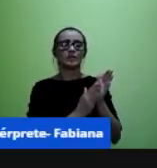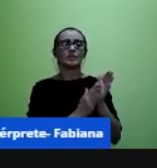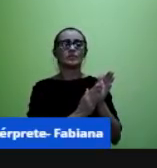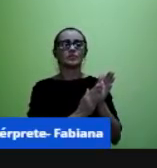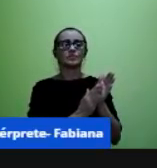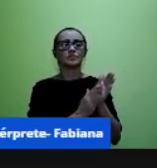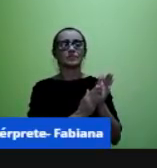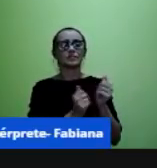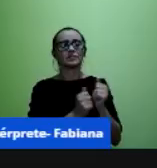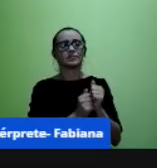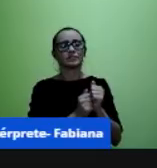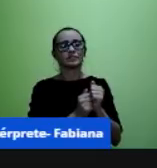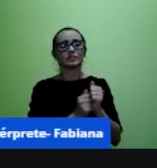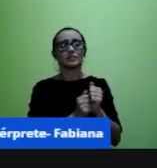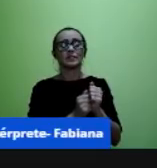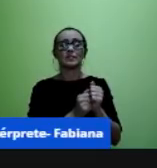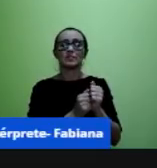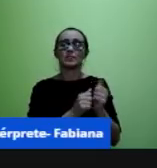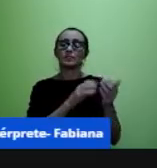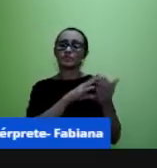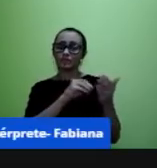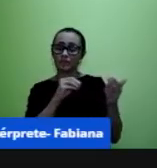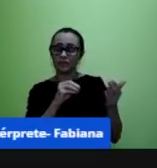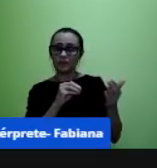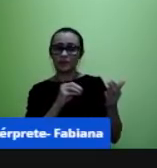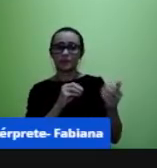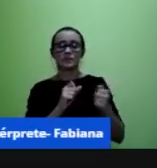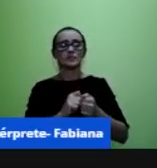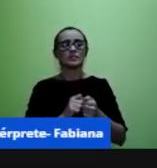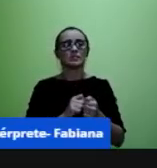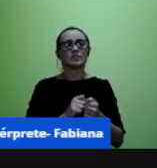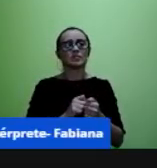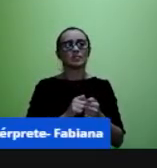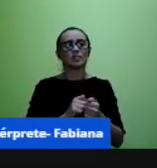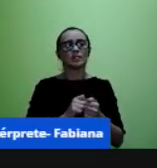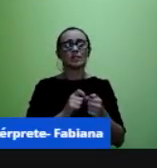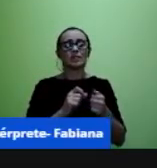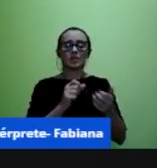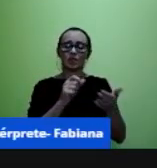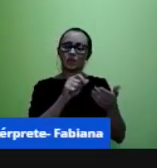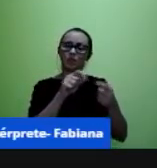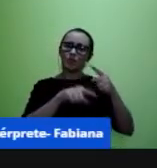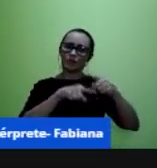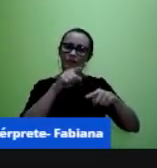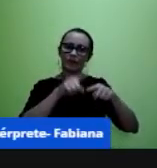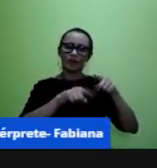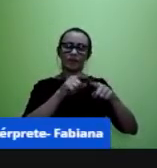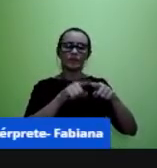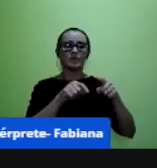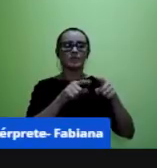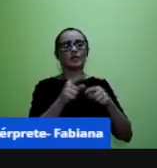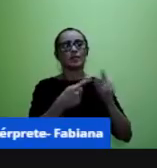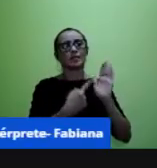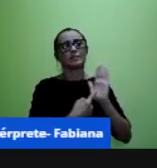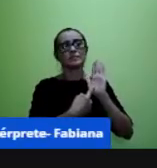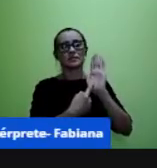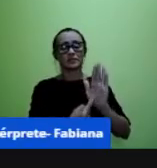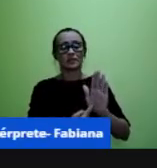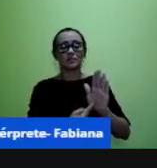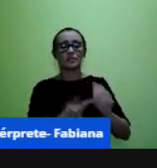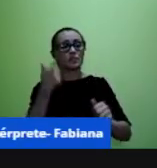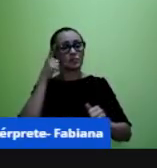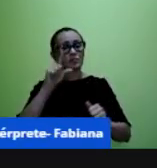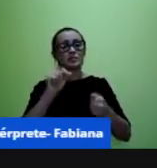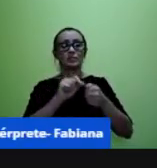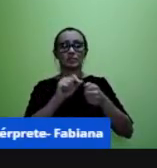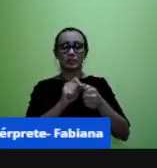atividade solicitada? Ele confeccionou o material solicitado para a sua prática? Agora, os conhecimentos da